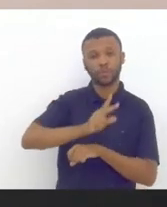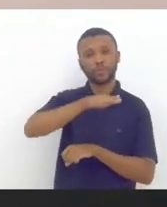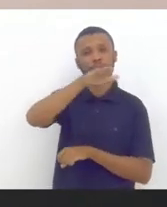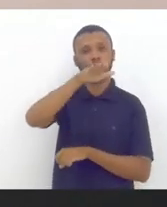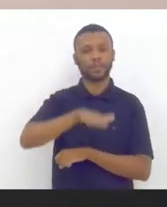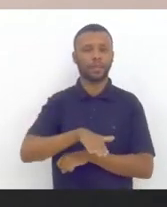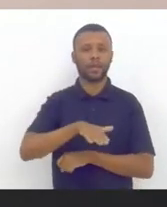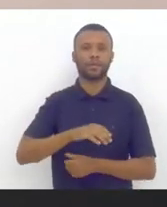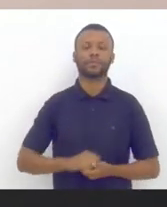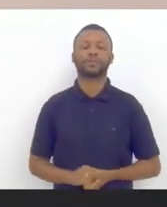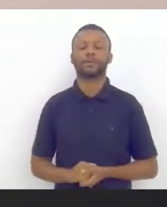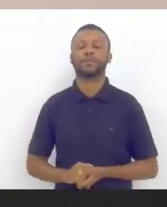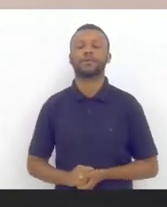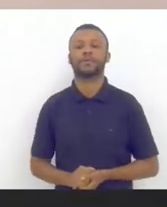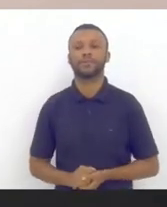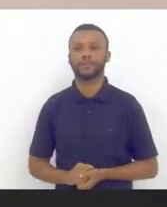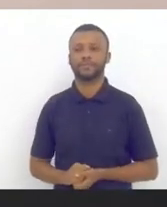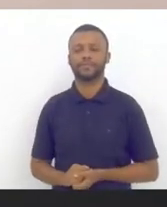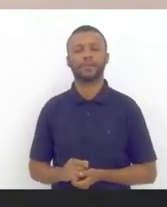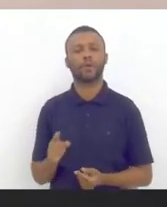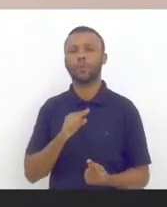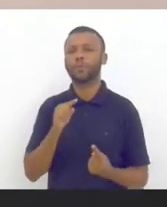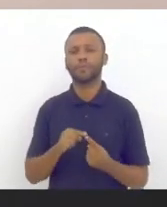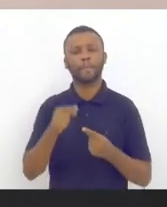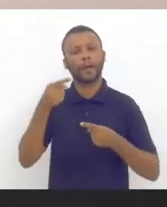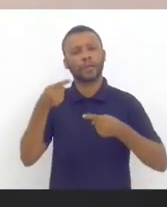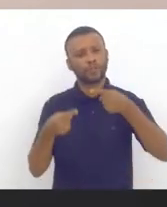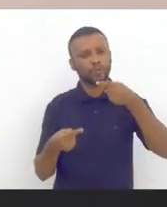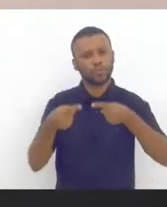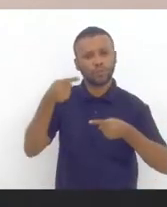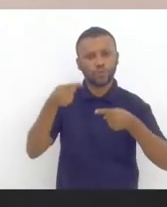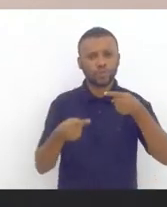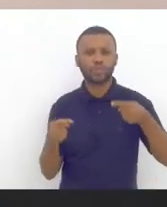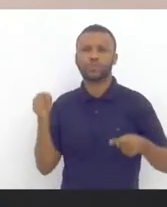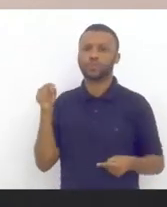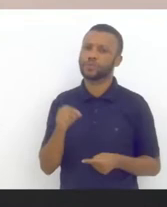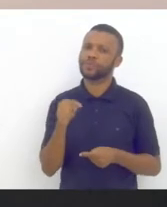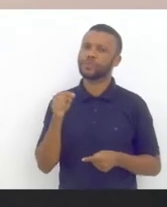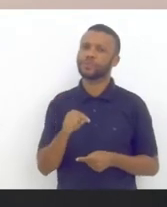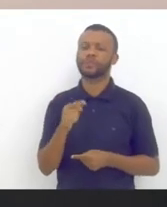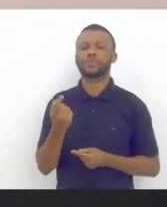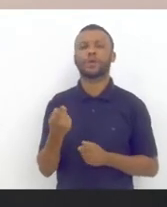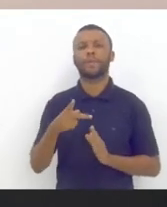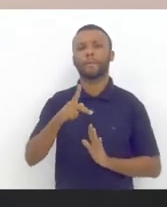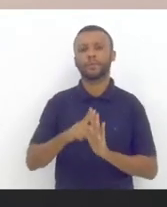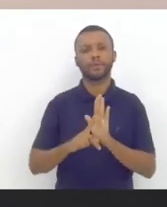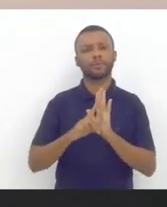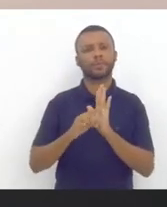horas, para discutirem o PL